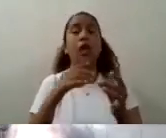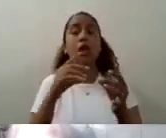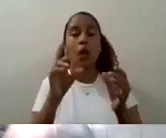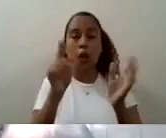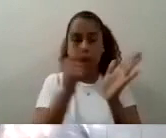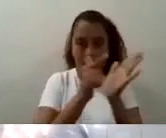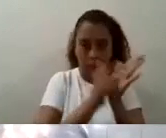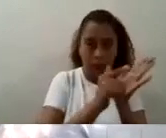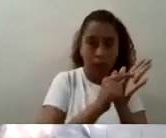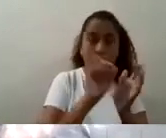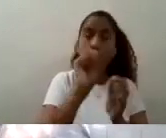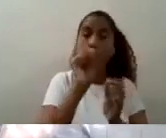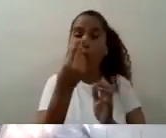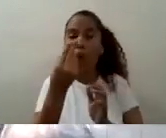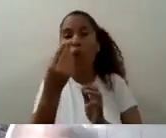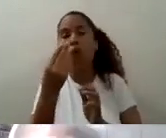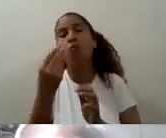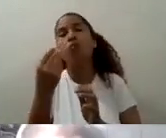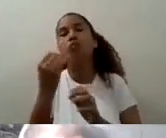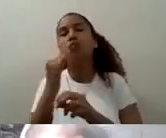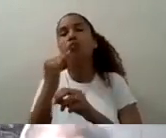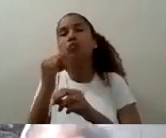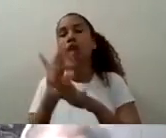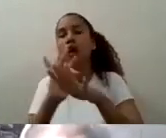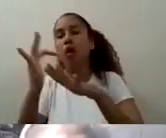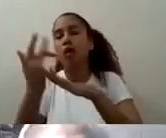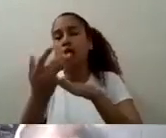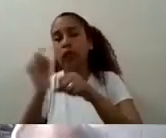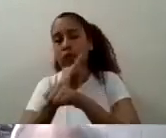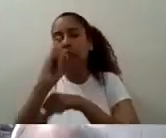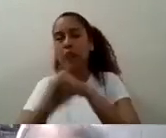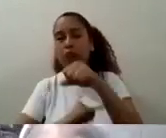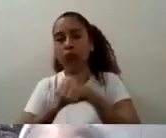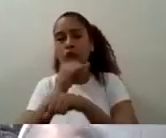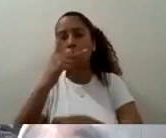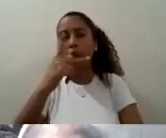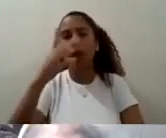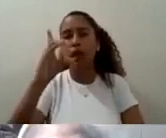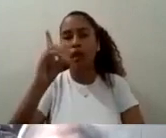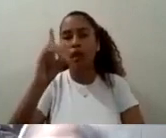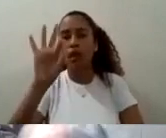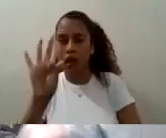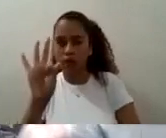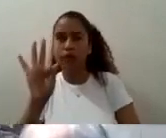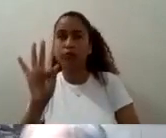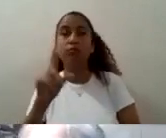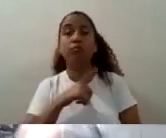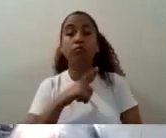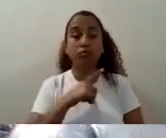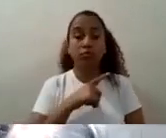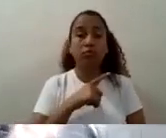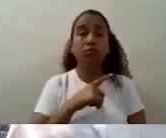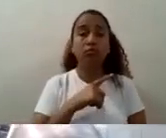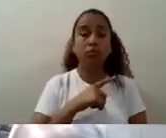também e-book. É isso, né, Padre Patrick? E aí nós teremos o manual e o